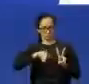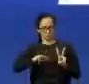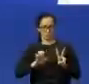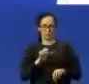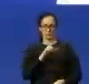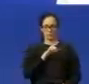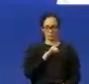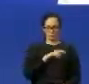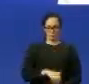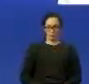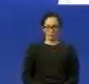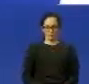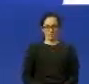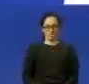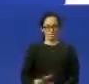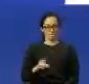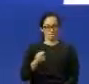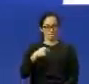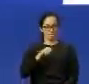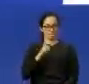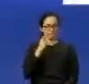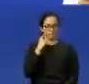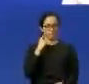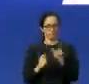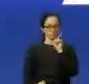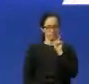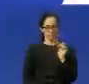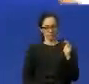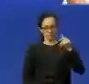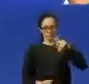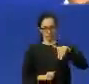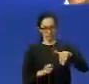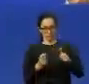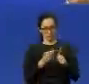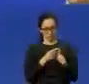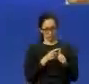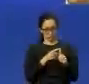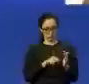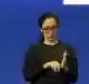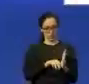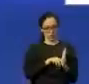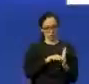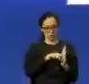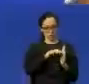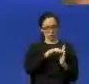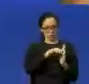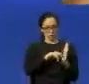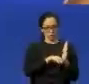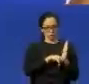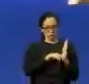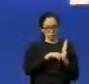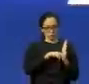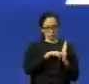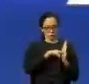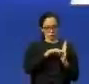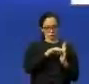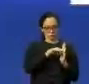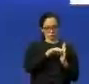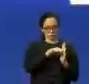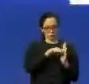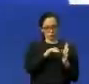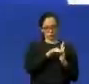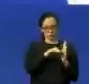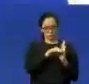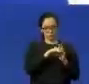tem que observar é o seguinte: a água entra pelo cano de entrada e vai enchendo o reservatório 1 numa velocidade constante. Aí quando